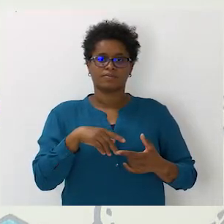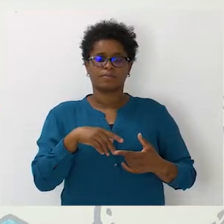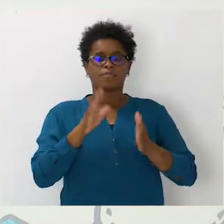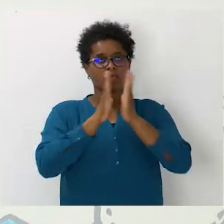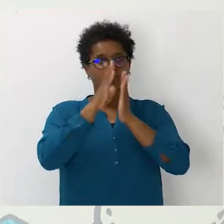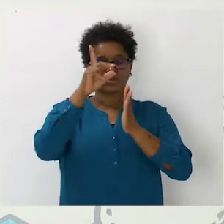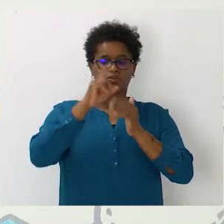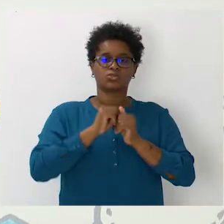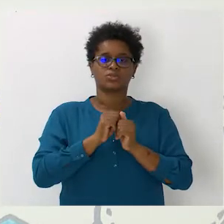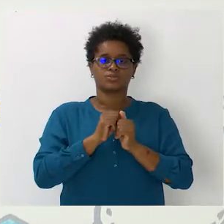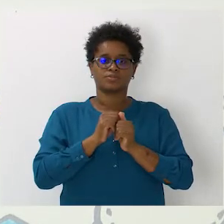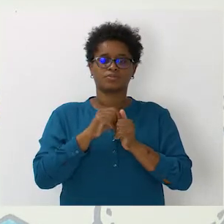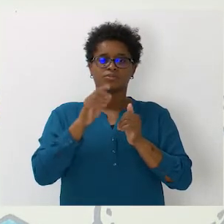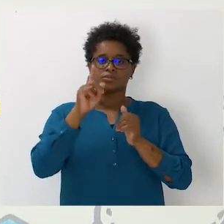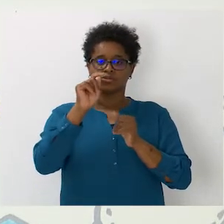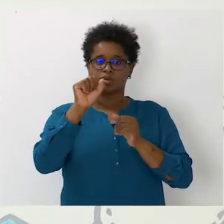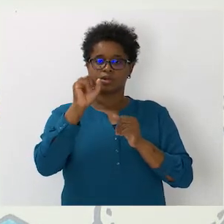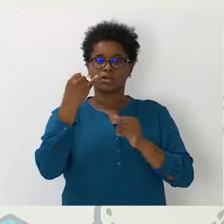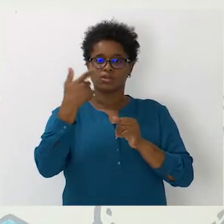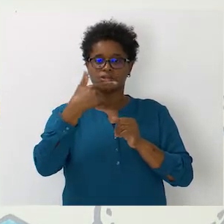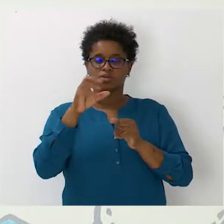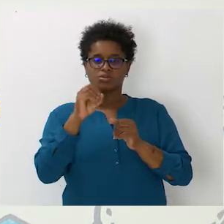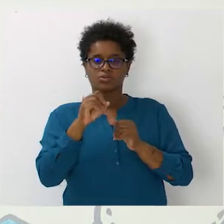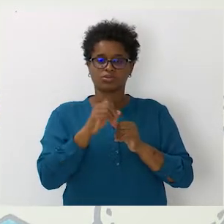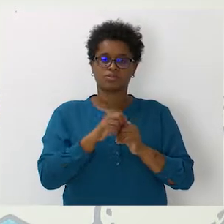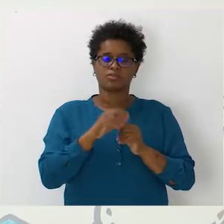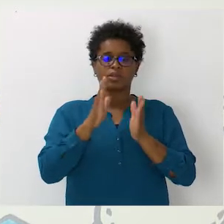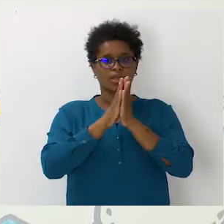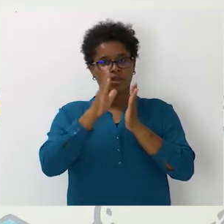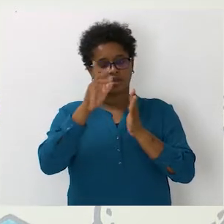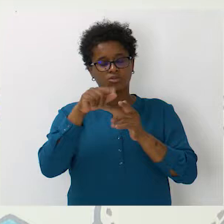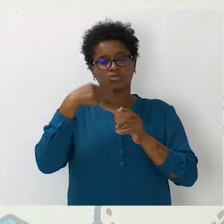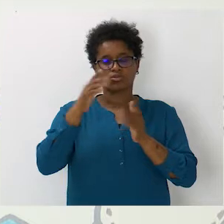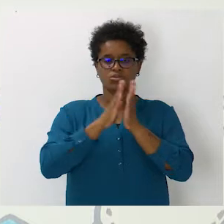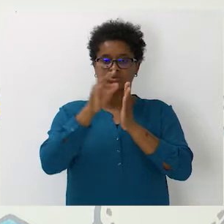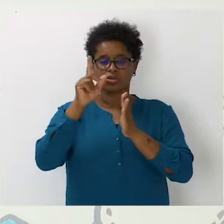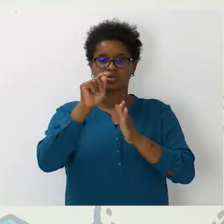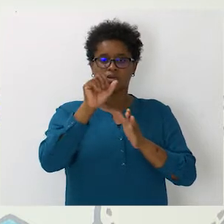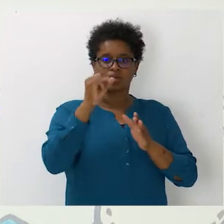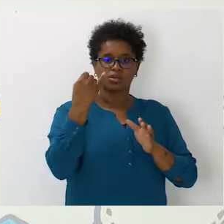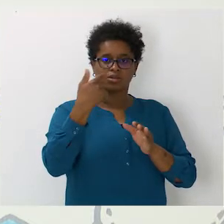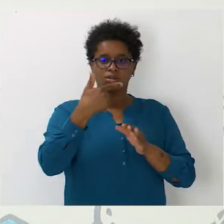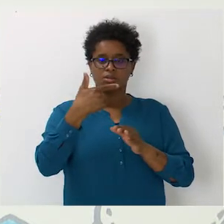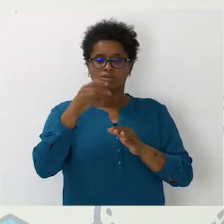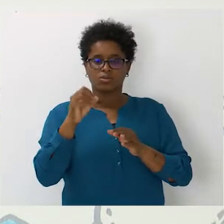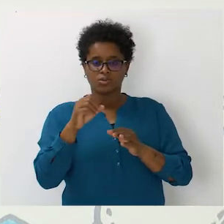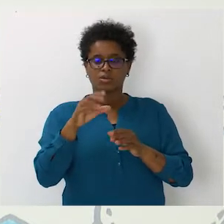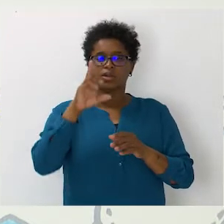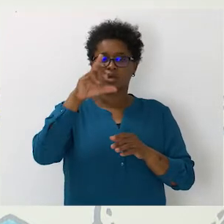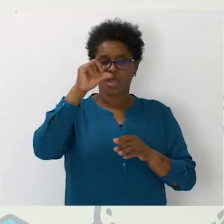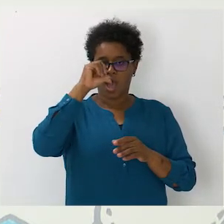um deus do Egito. Deus dos deuses do Egito. E o Rio